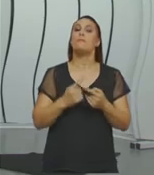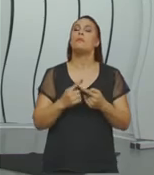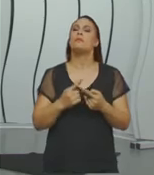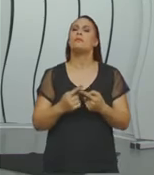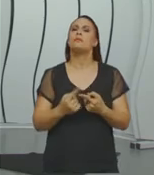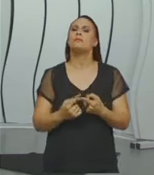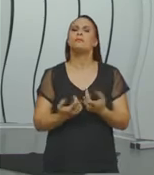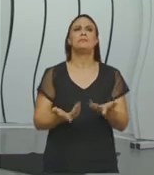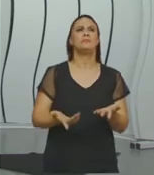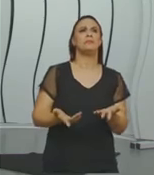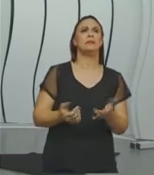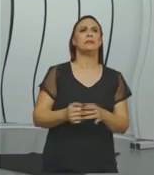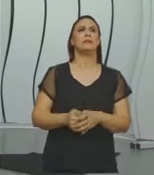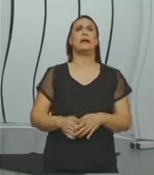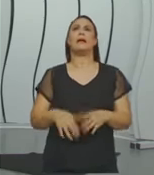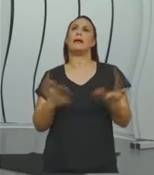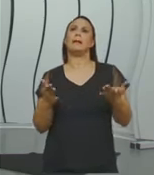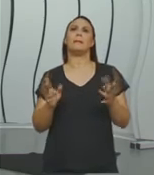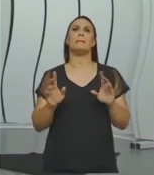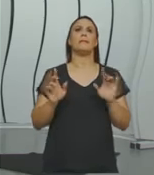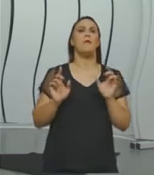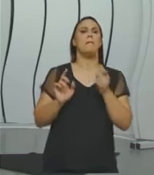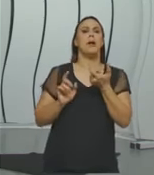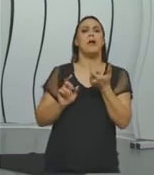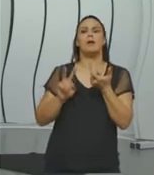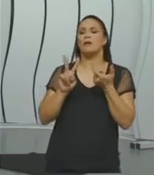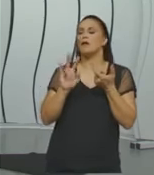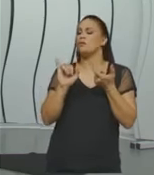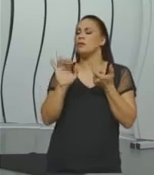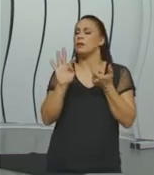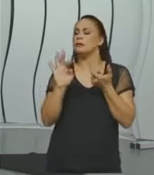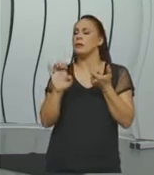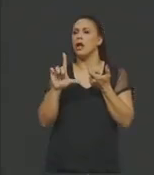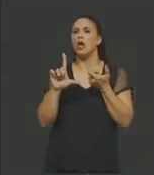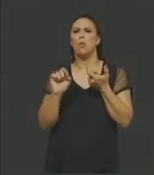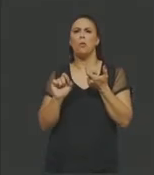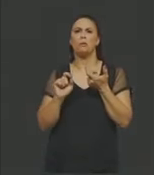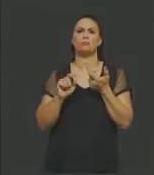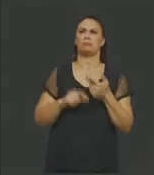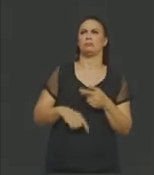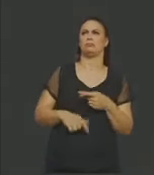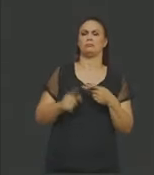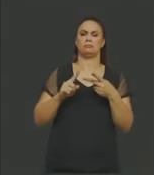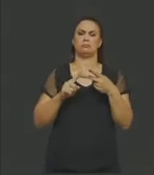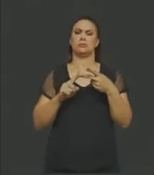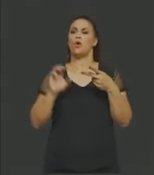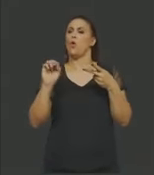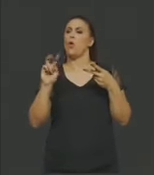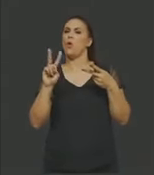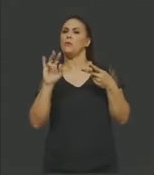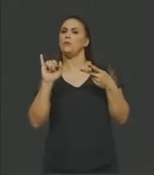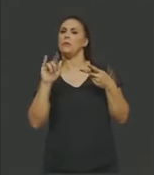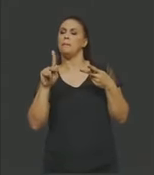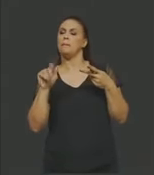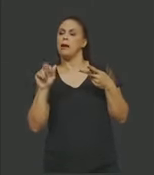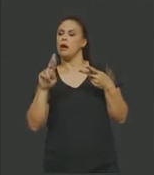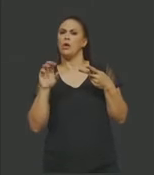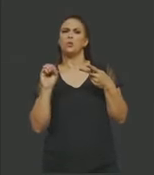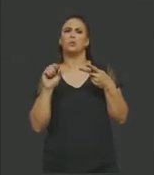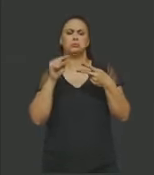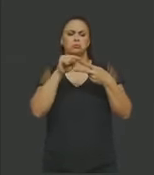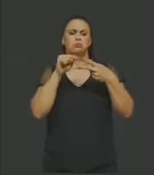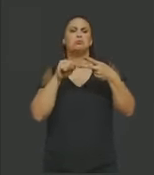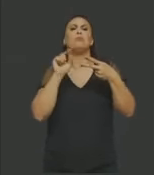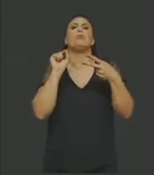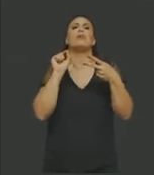vamos falar, exemplo, vitelo, ovíparo. Então, isso são conceitos importantes que a gente tem que